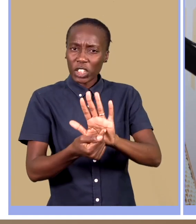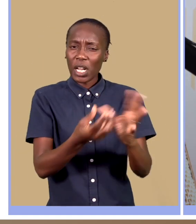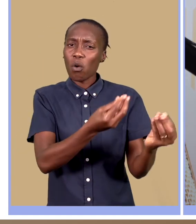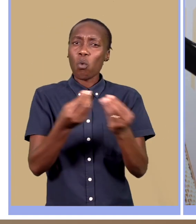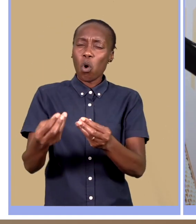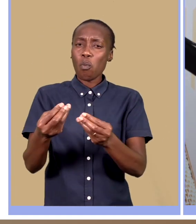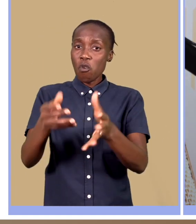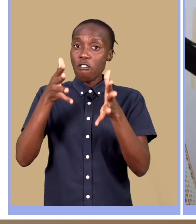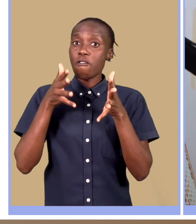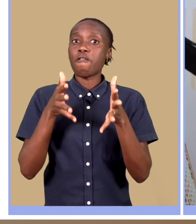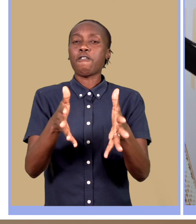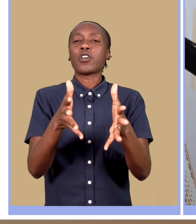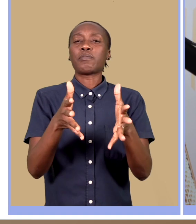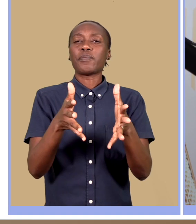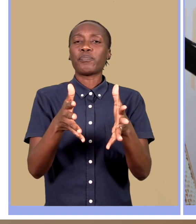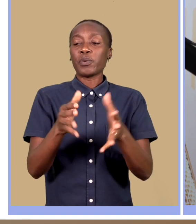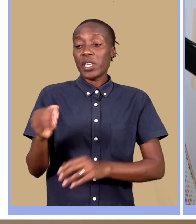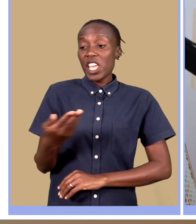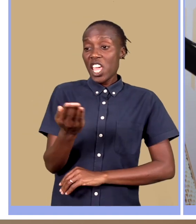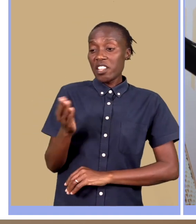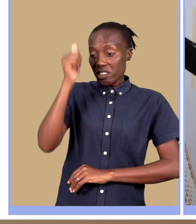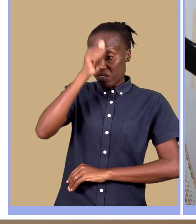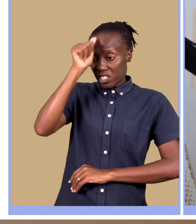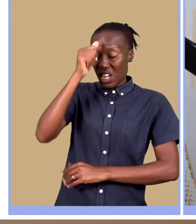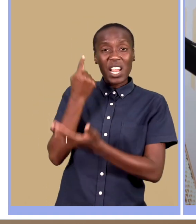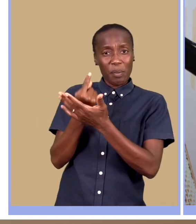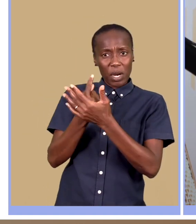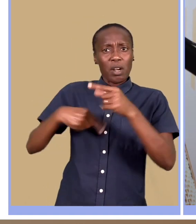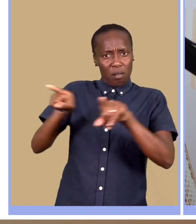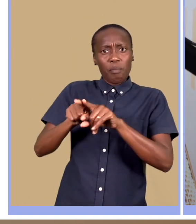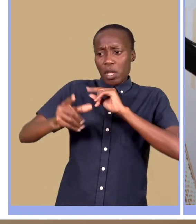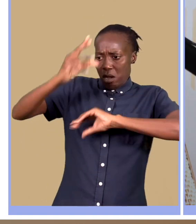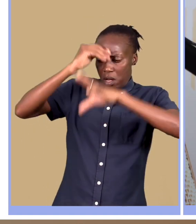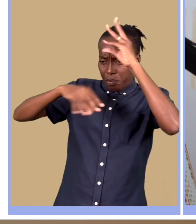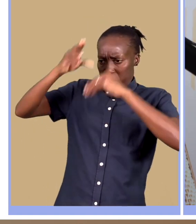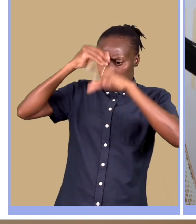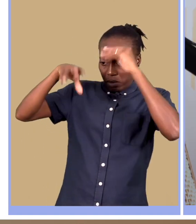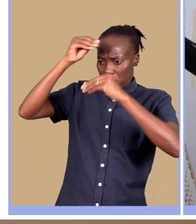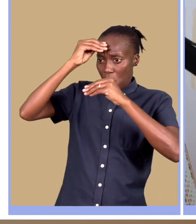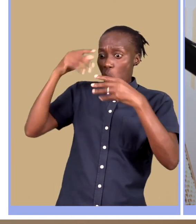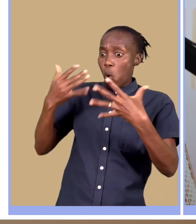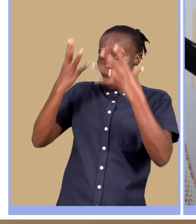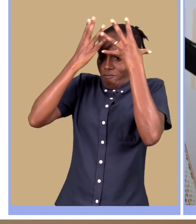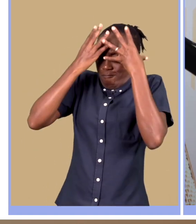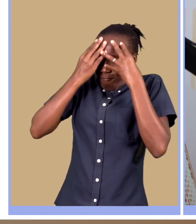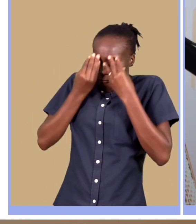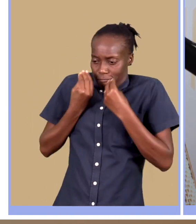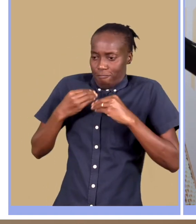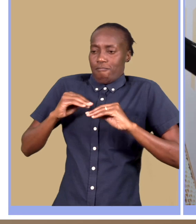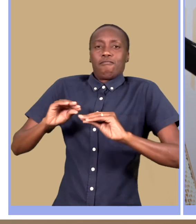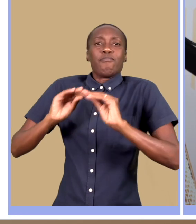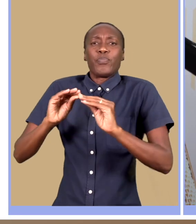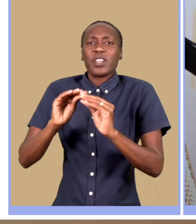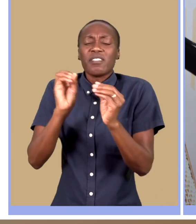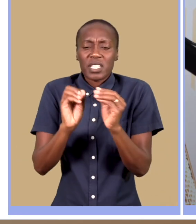Porque a academia tem que aprender. Não é só transmitir o saber. É aprender, elaborar o saber